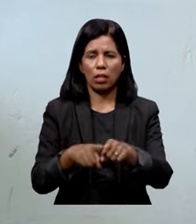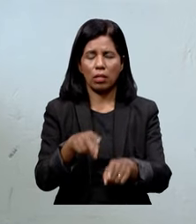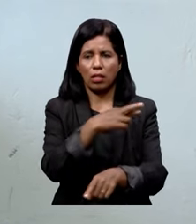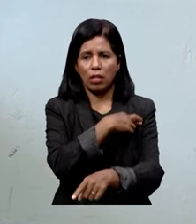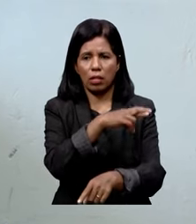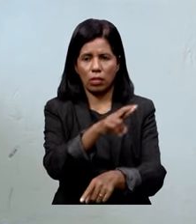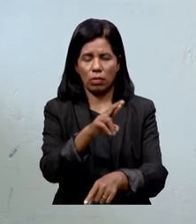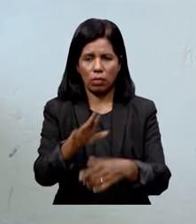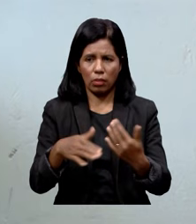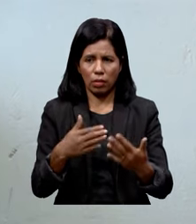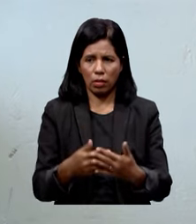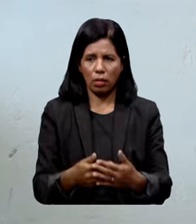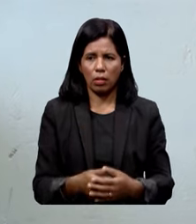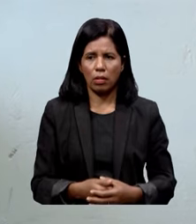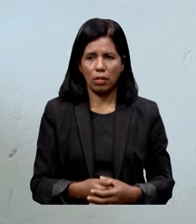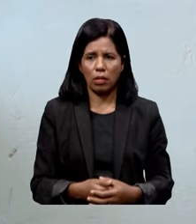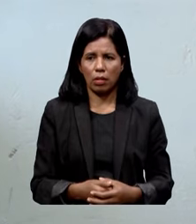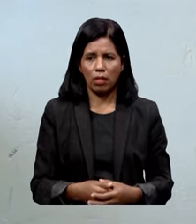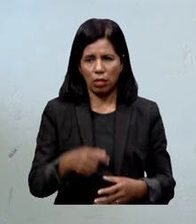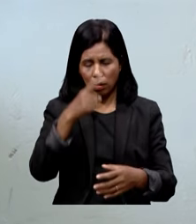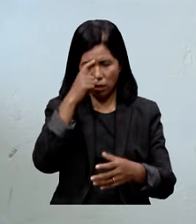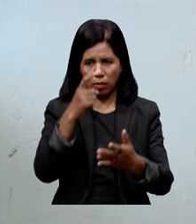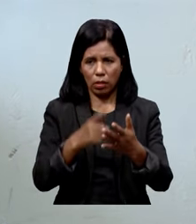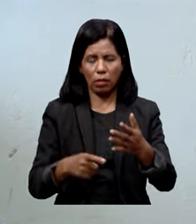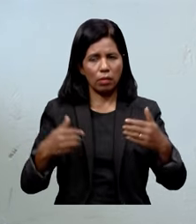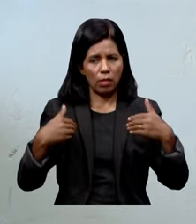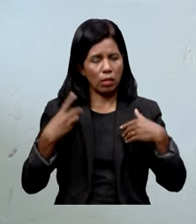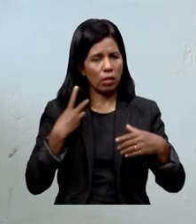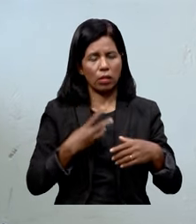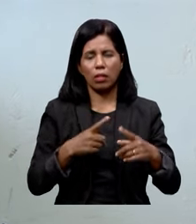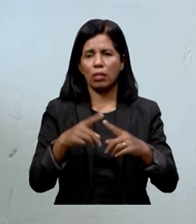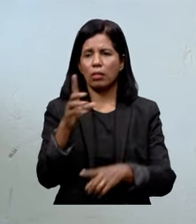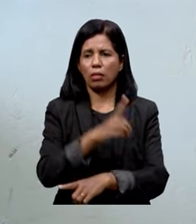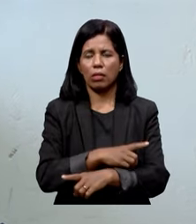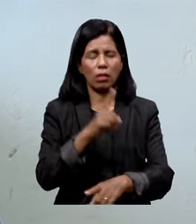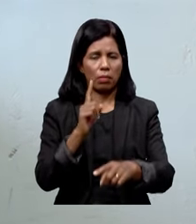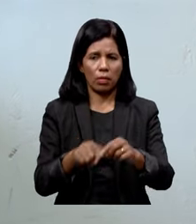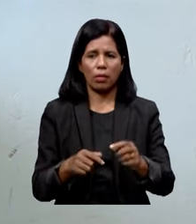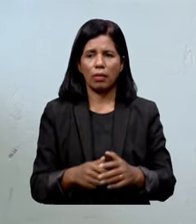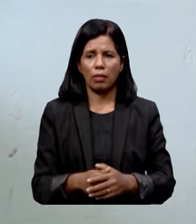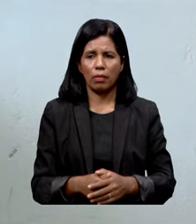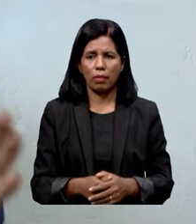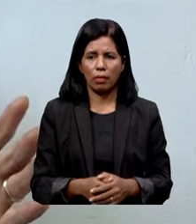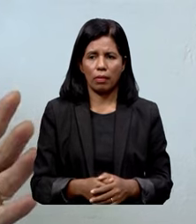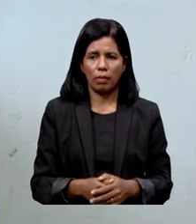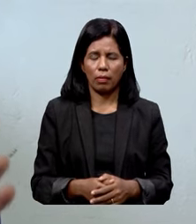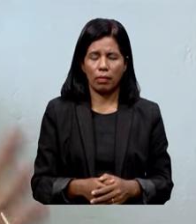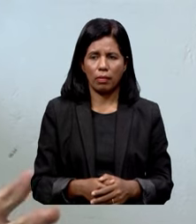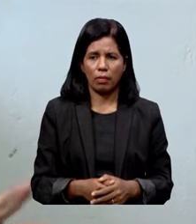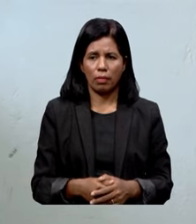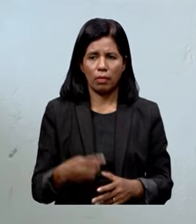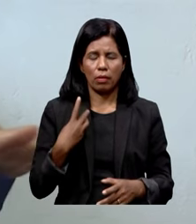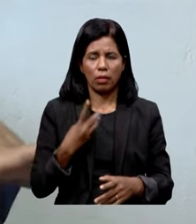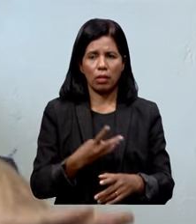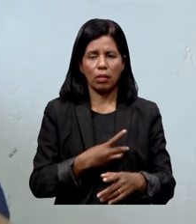ne hierarquia igreja tamba saida ma buat ne mosu ita oi loro ita la bele ita